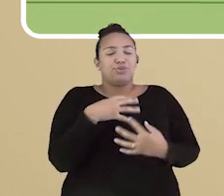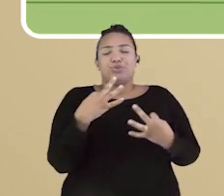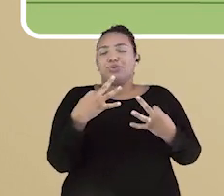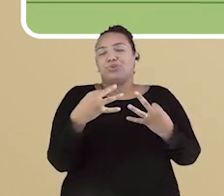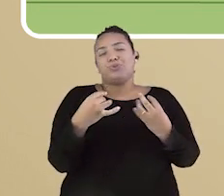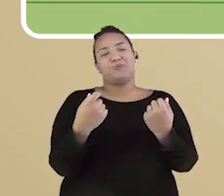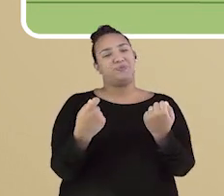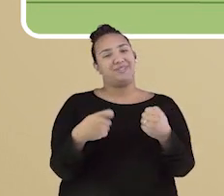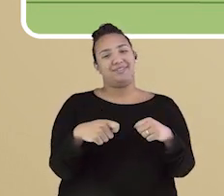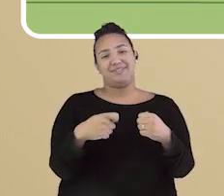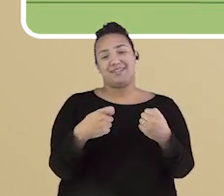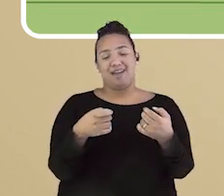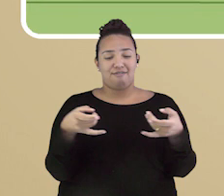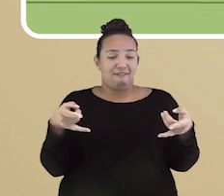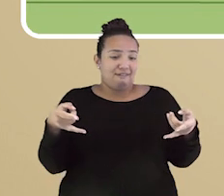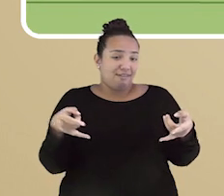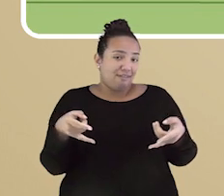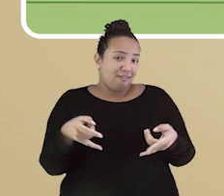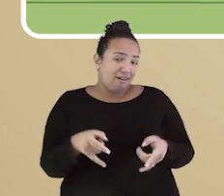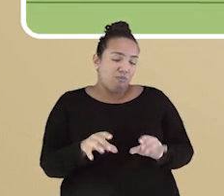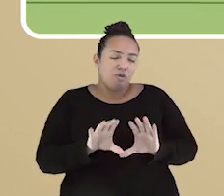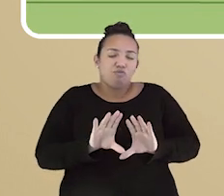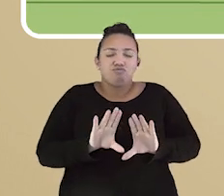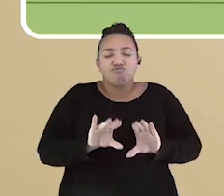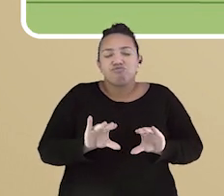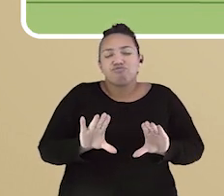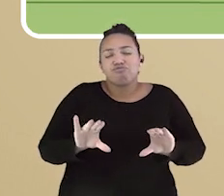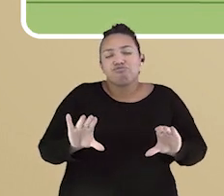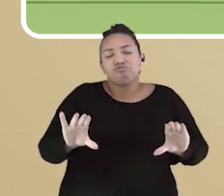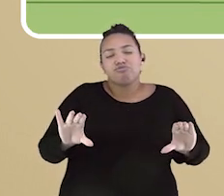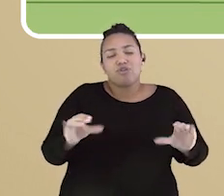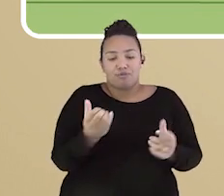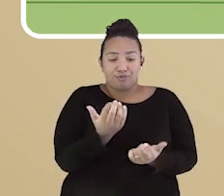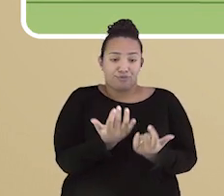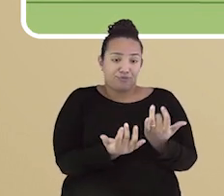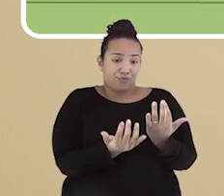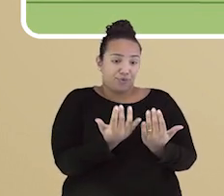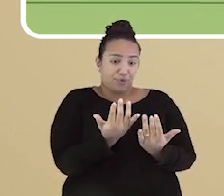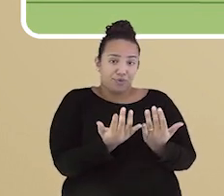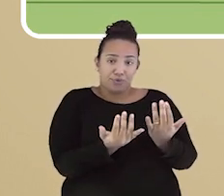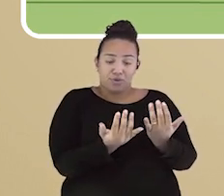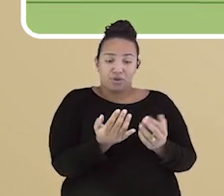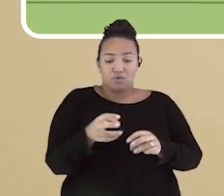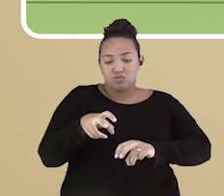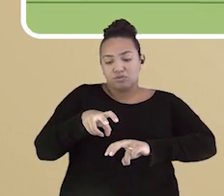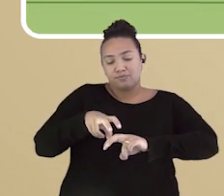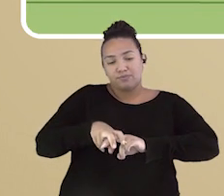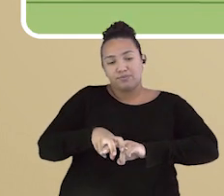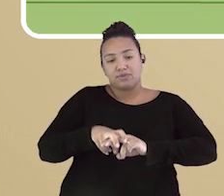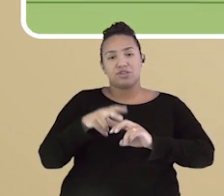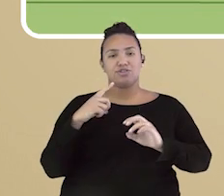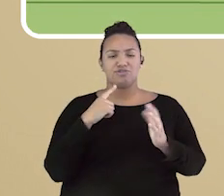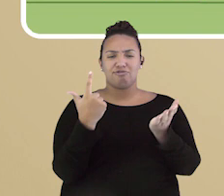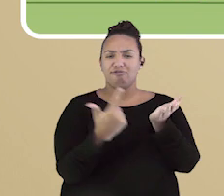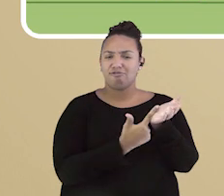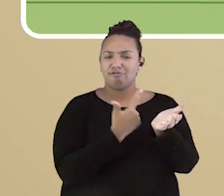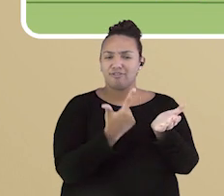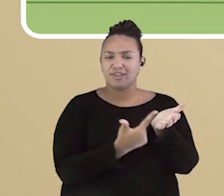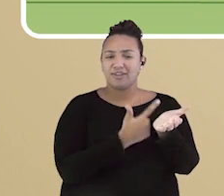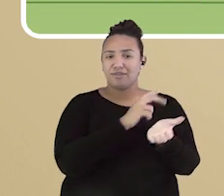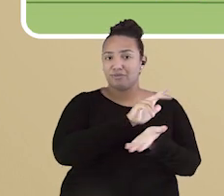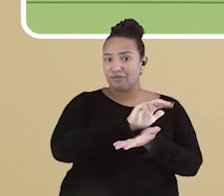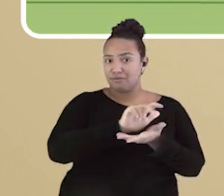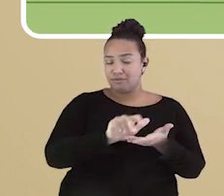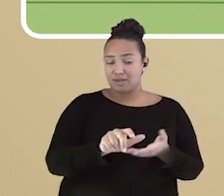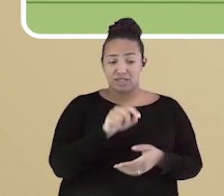fofinha, um fogão quentinho, uma poltrona e uma estante cheia de livrinhos. Quando o rato do campo tinha